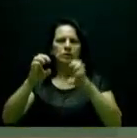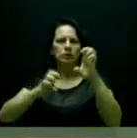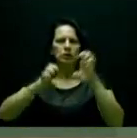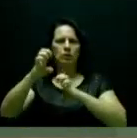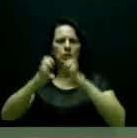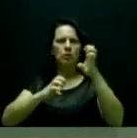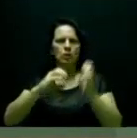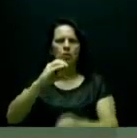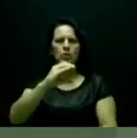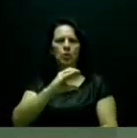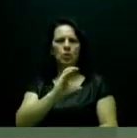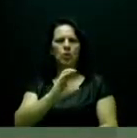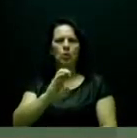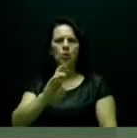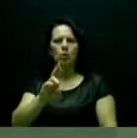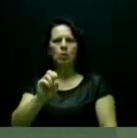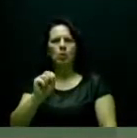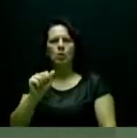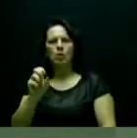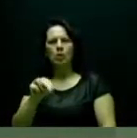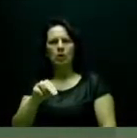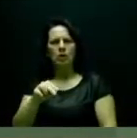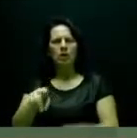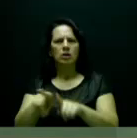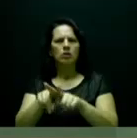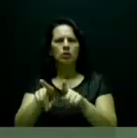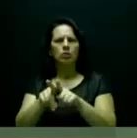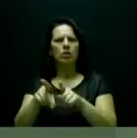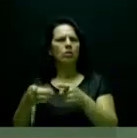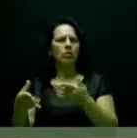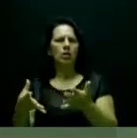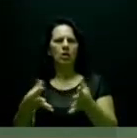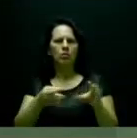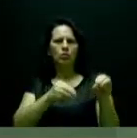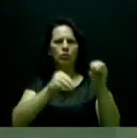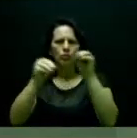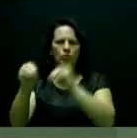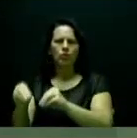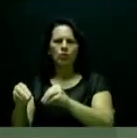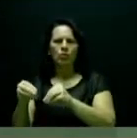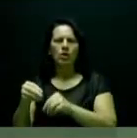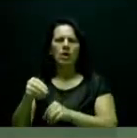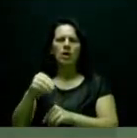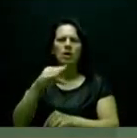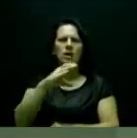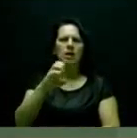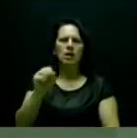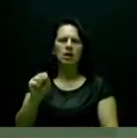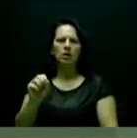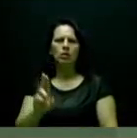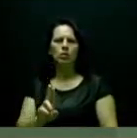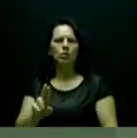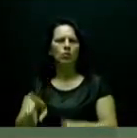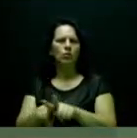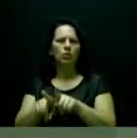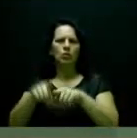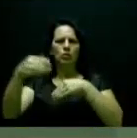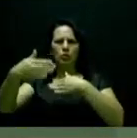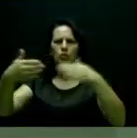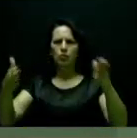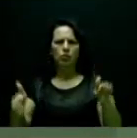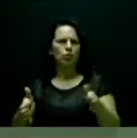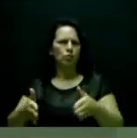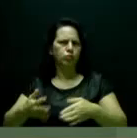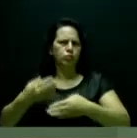Cursan. Uma empresa pública, tem funcionário, é só pegar o material, levar o material lá, ter o CSU, área institucional,